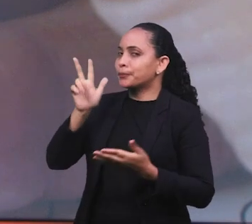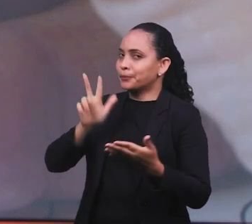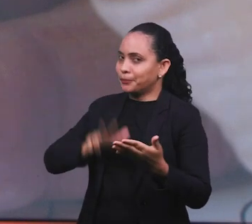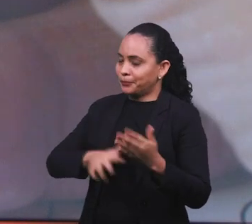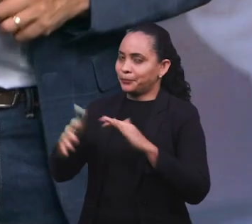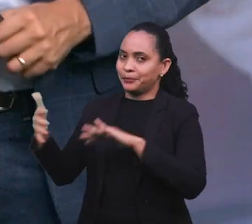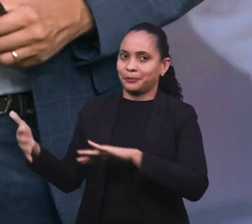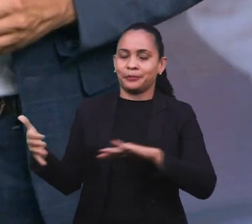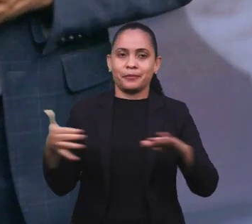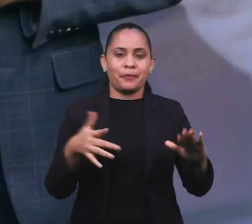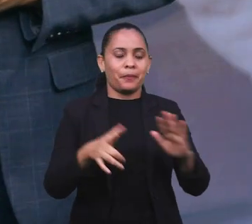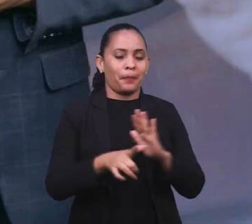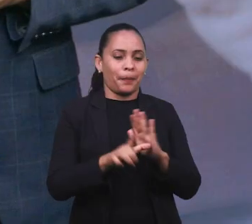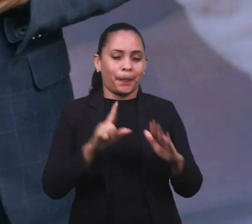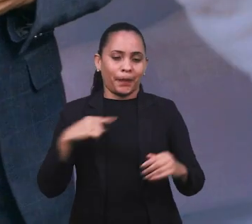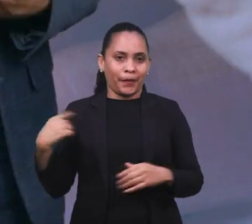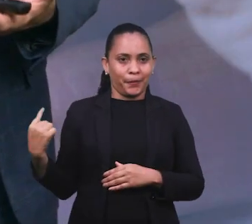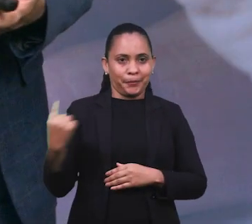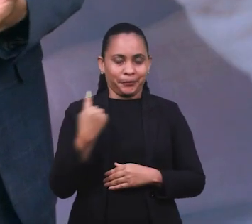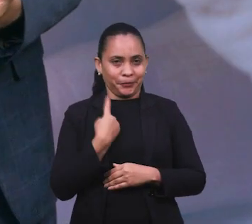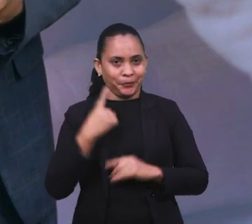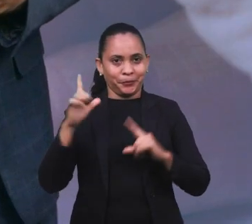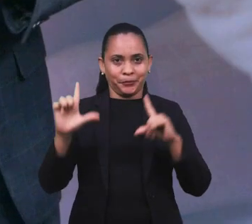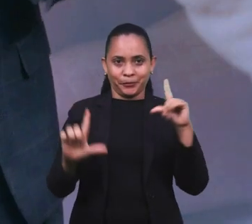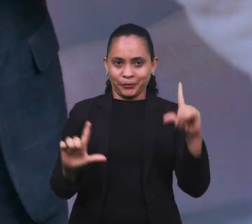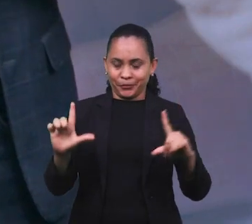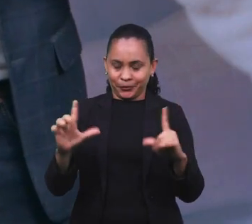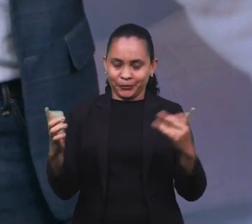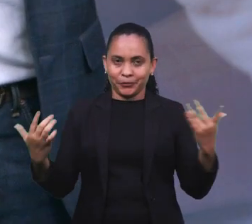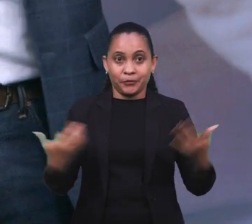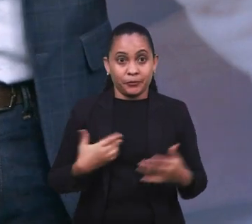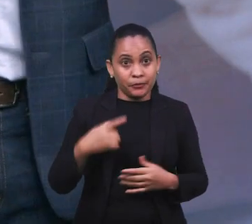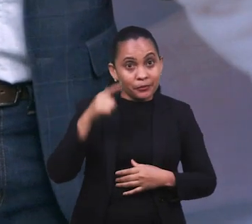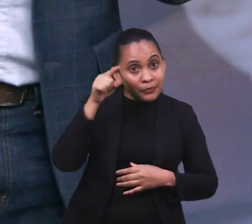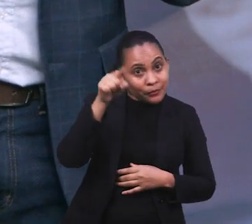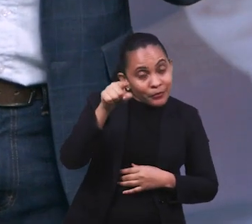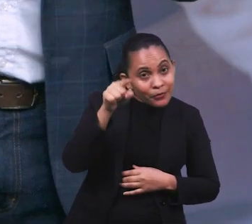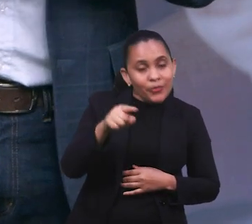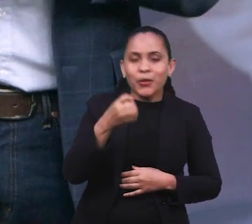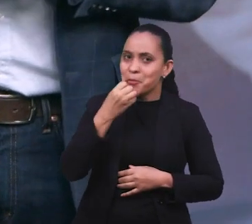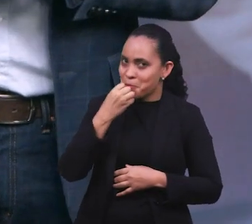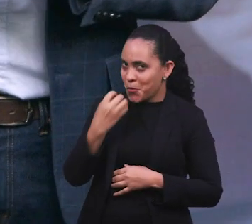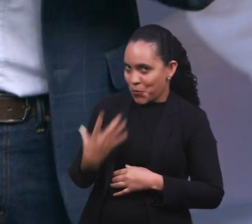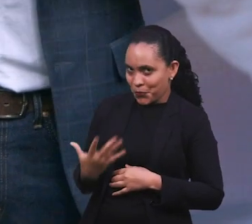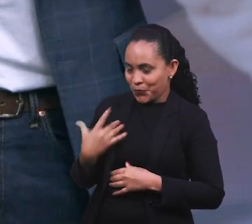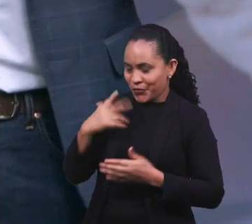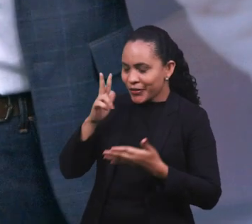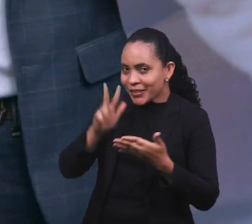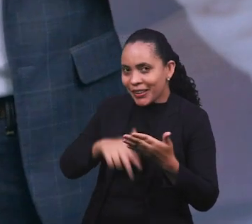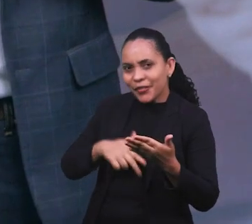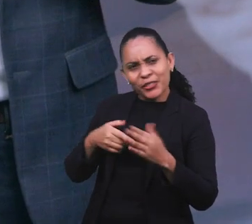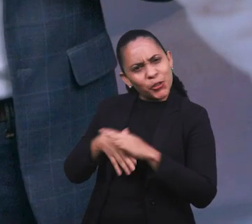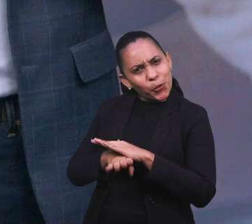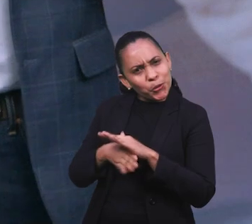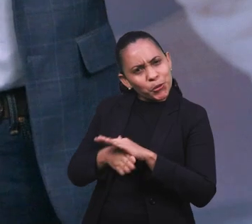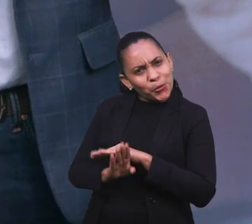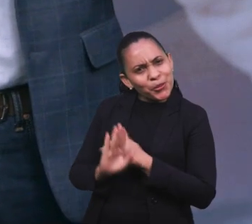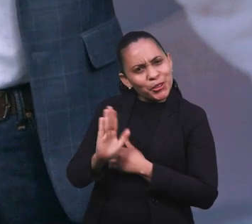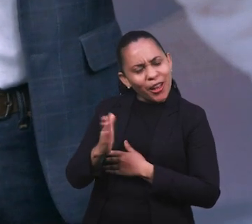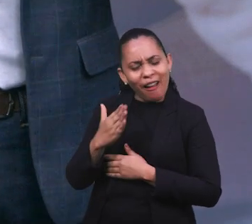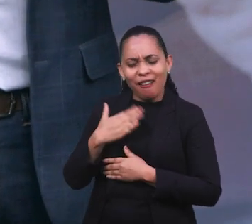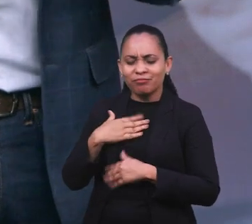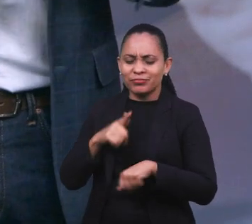leitor. Antes da gente começar aqui o conteúdo do programa, você se considera assim um bom leitor? Você tem o costume de ler?